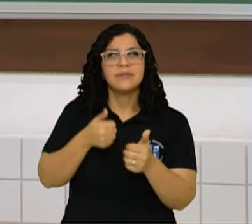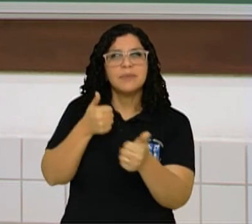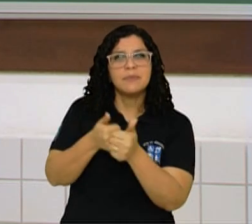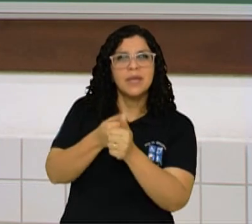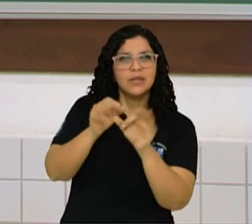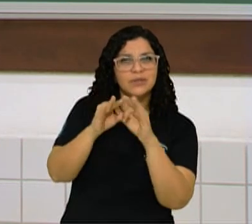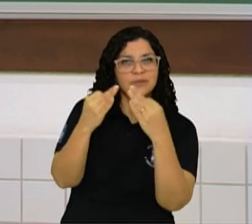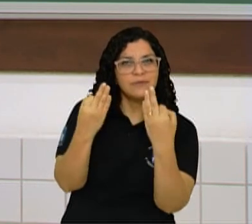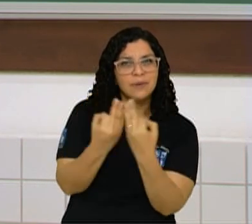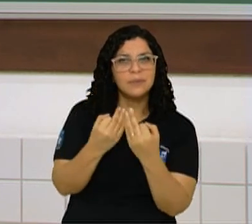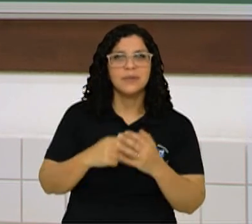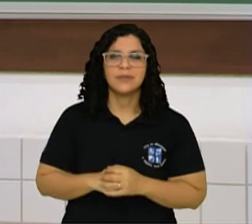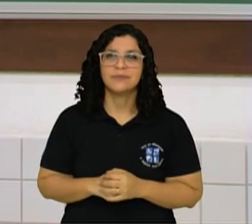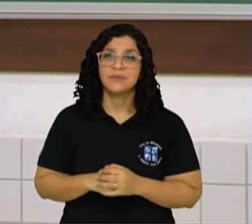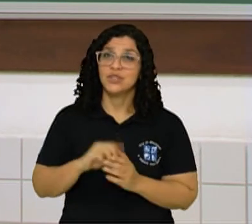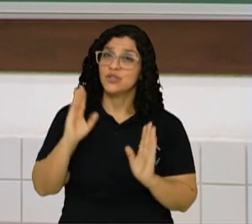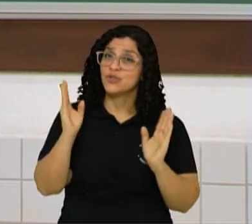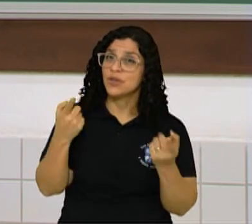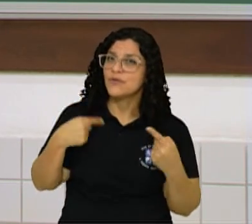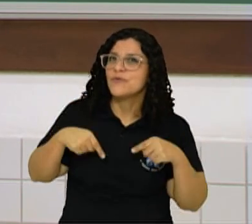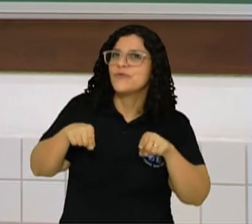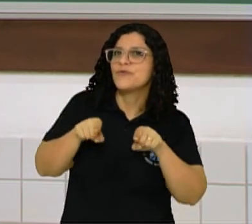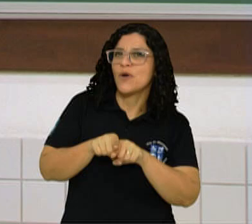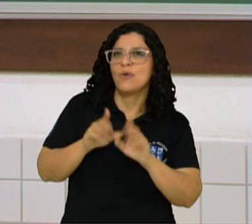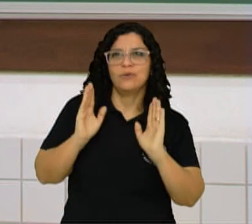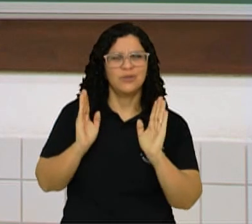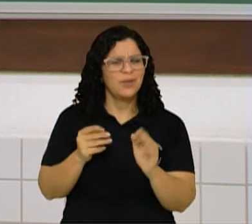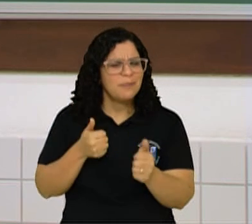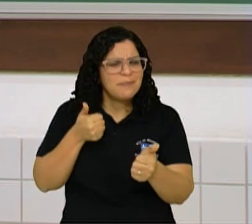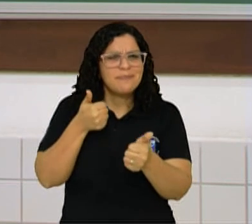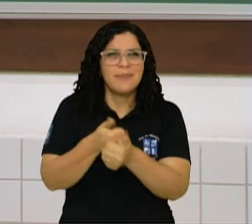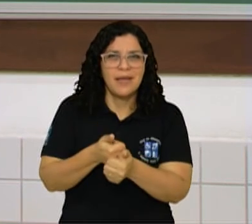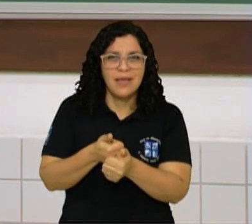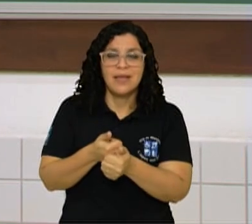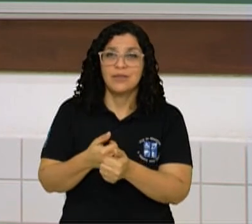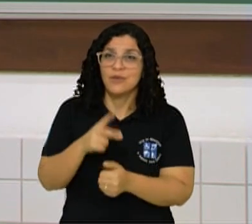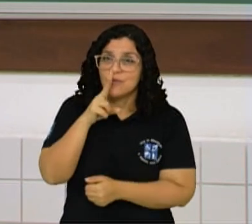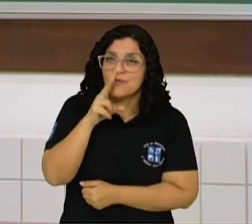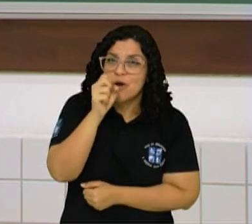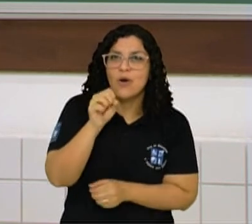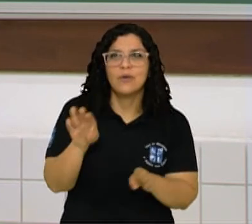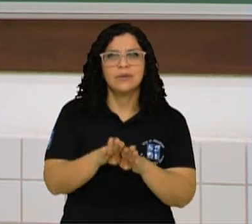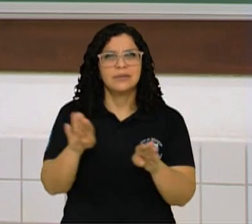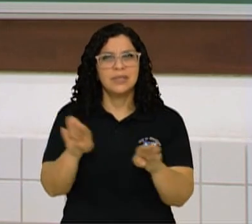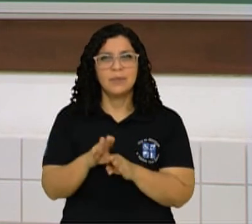da família e em breve nós voltaremos, né? Mais fortes,